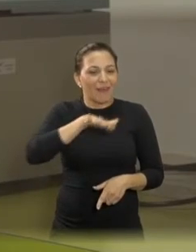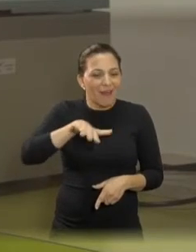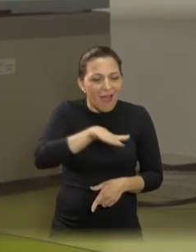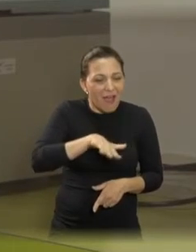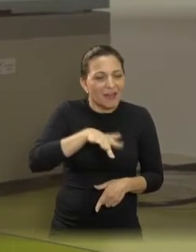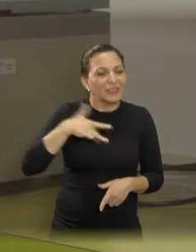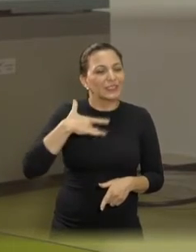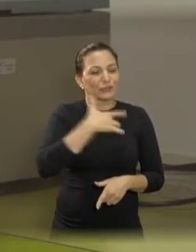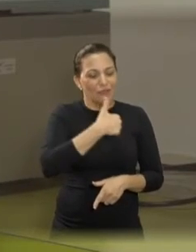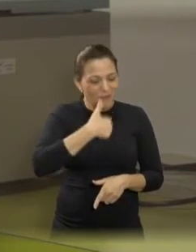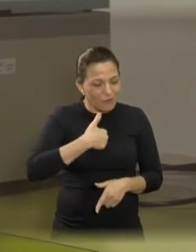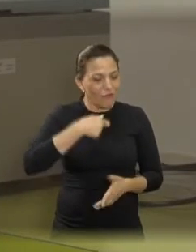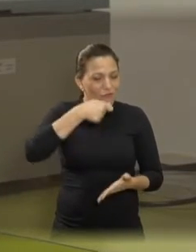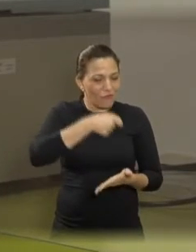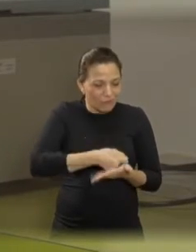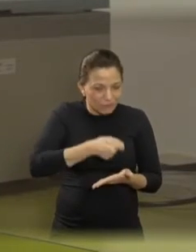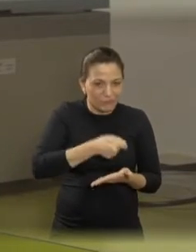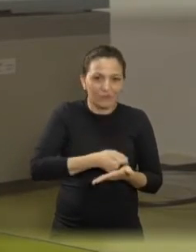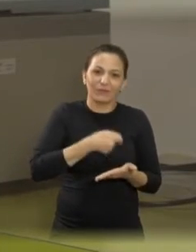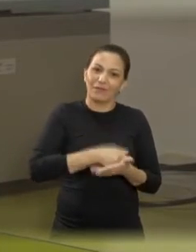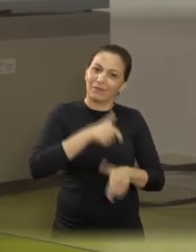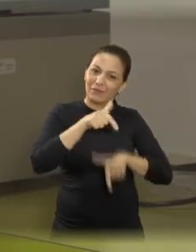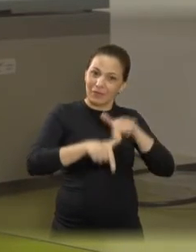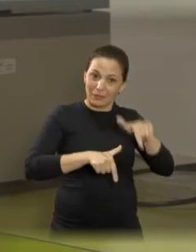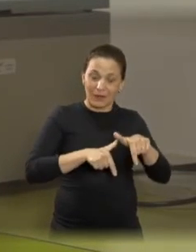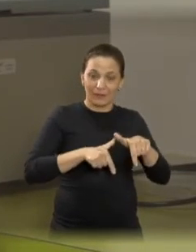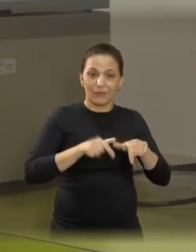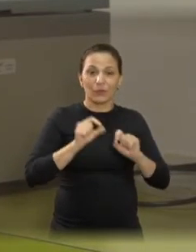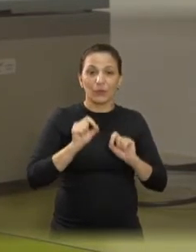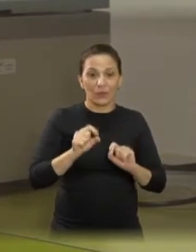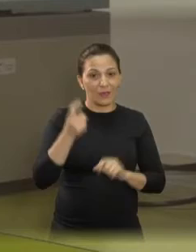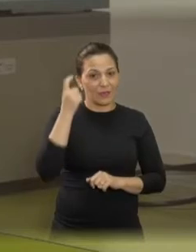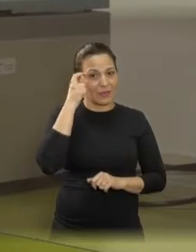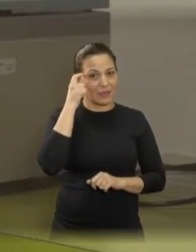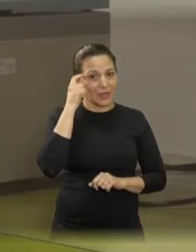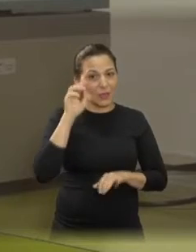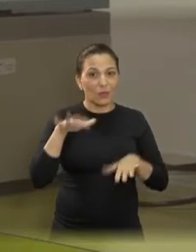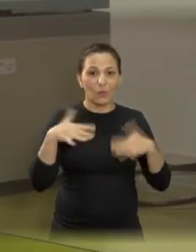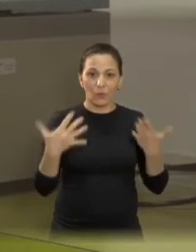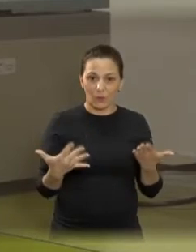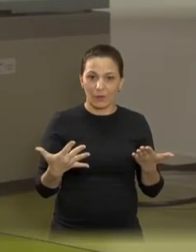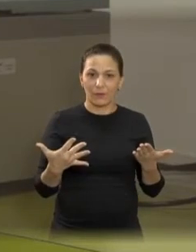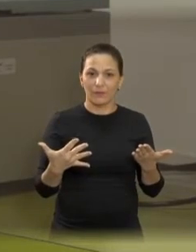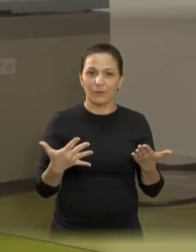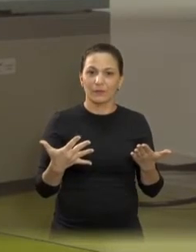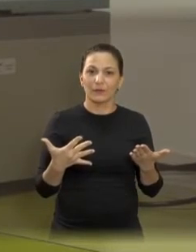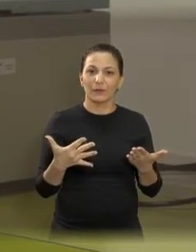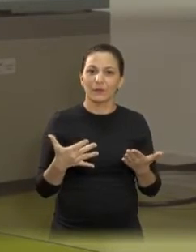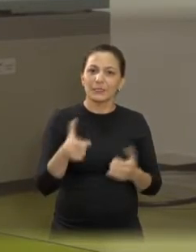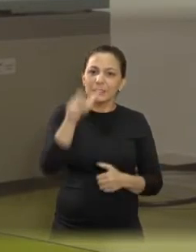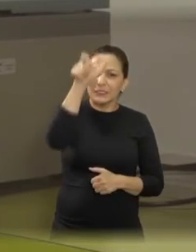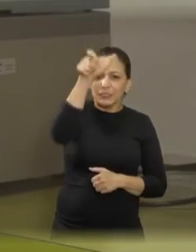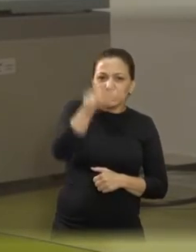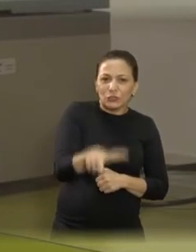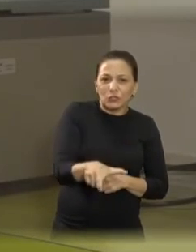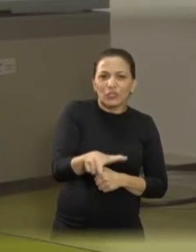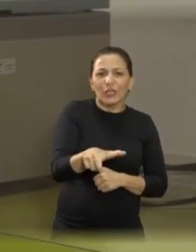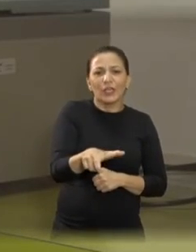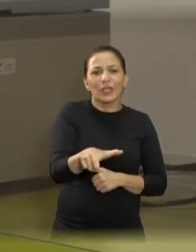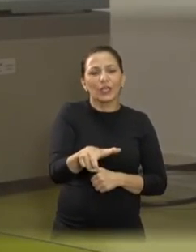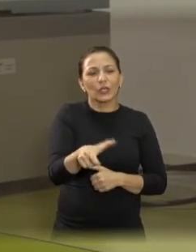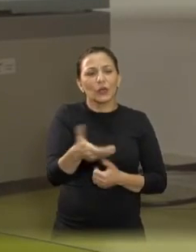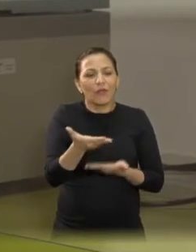saúde. E qual é a ideia? É você pegar um indivíduo, né, acompanhar